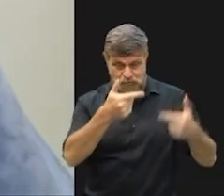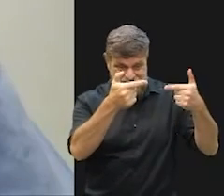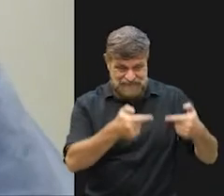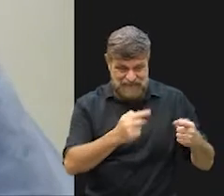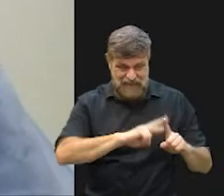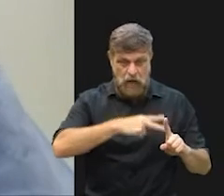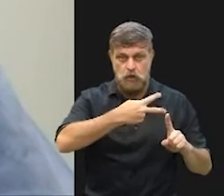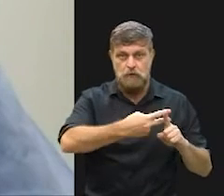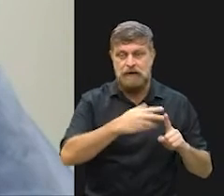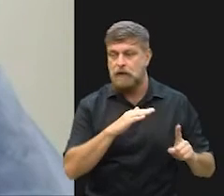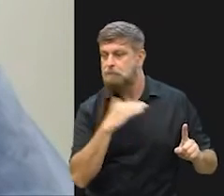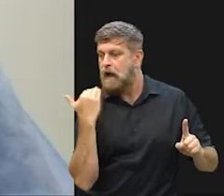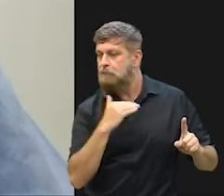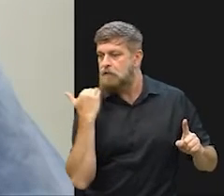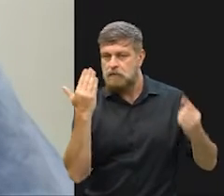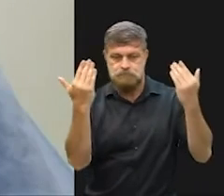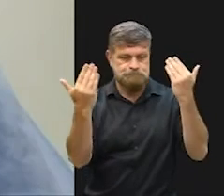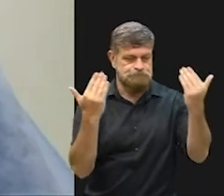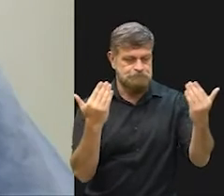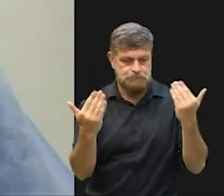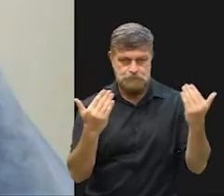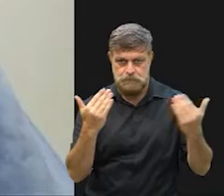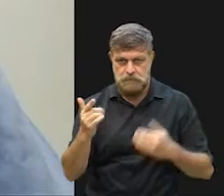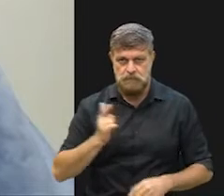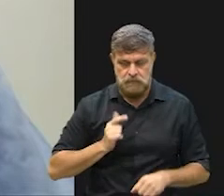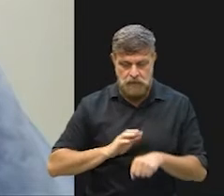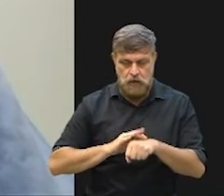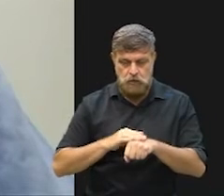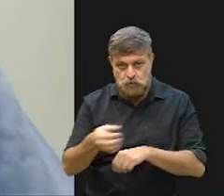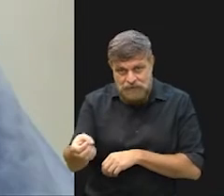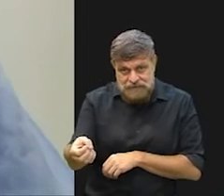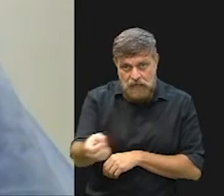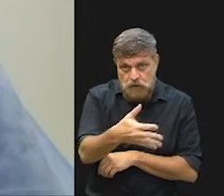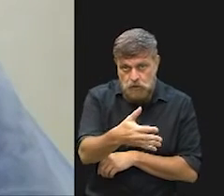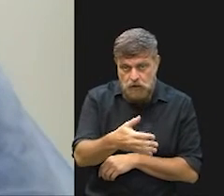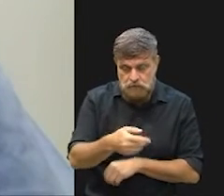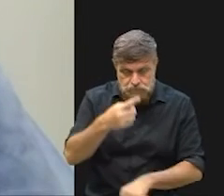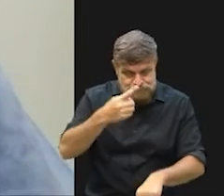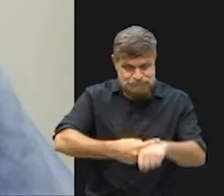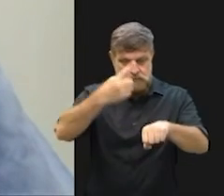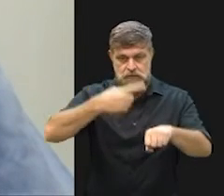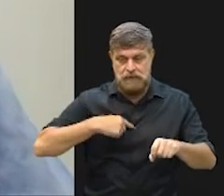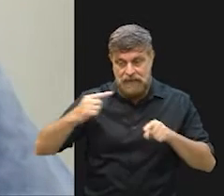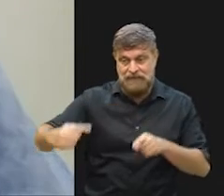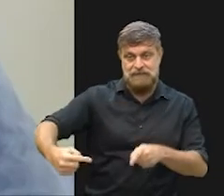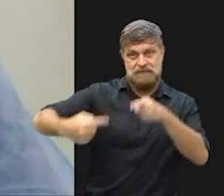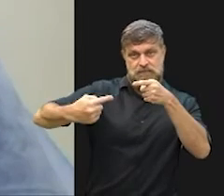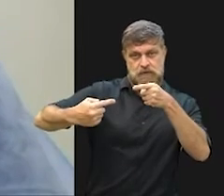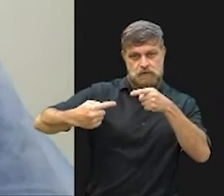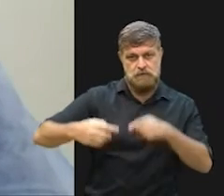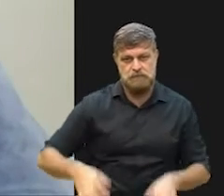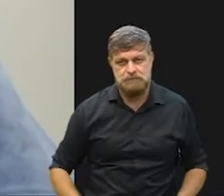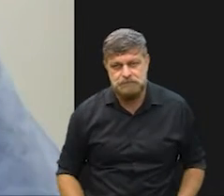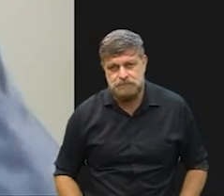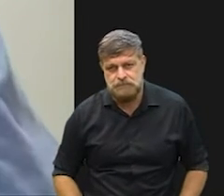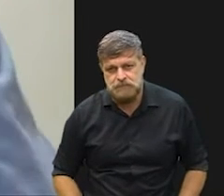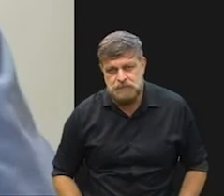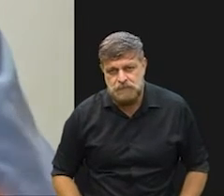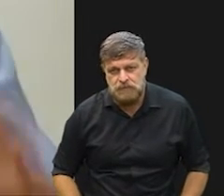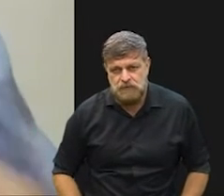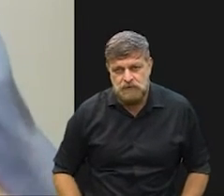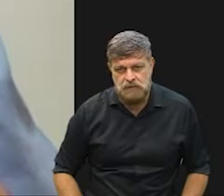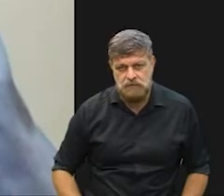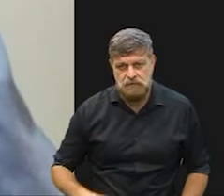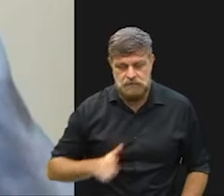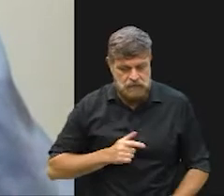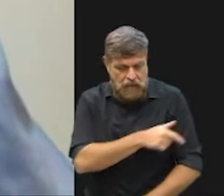juntas. Então, esse evento do surgimento de novas doenças, ele é desafiador. E